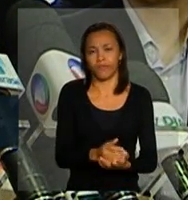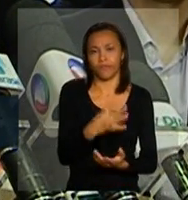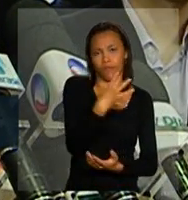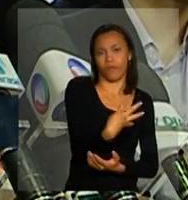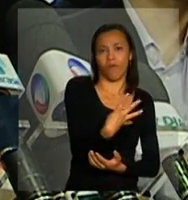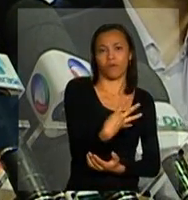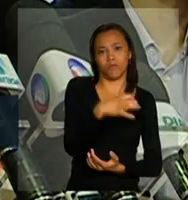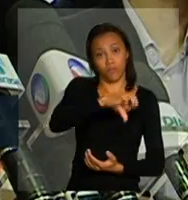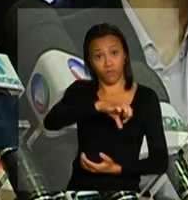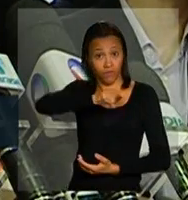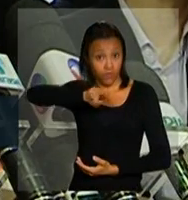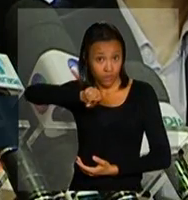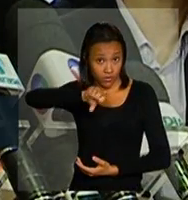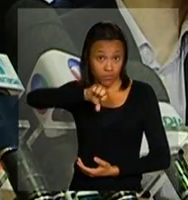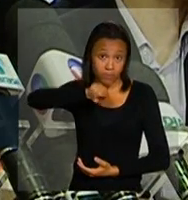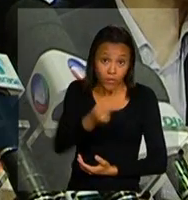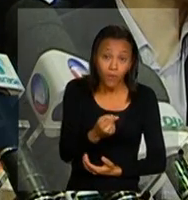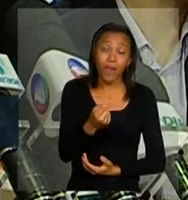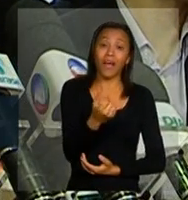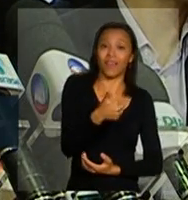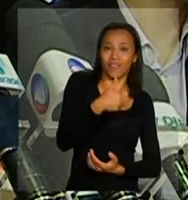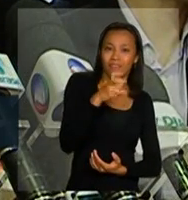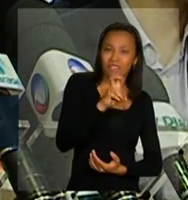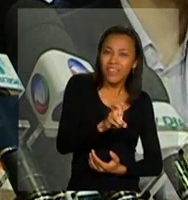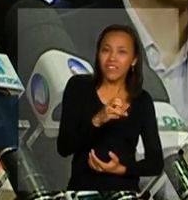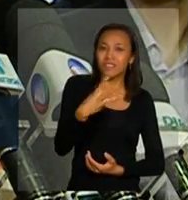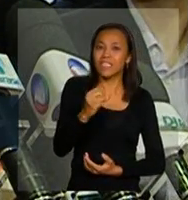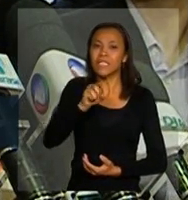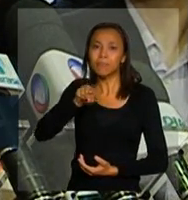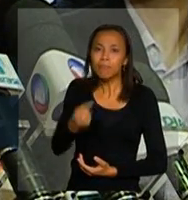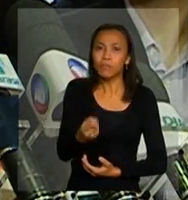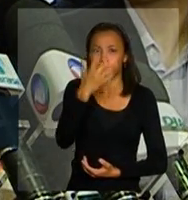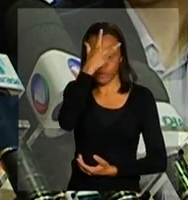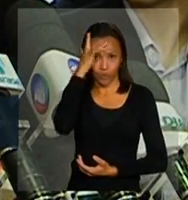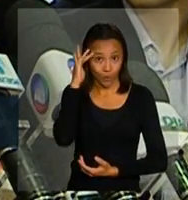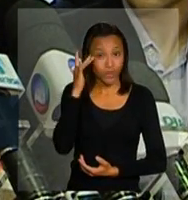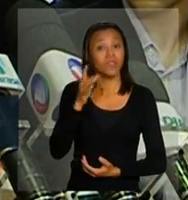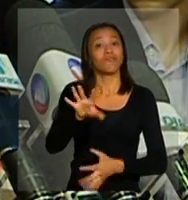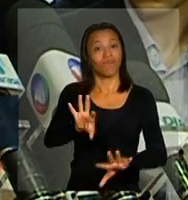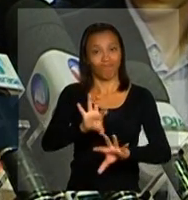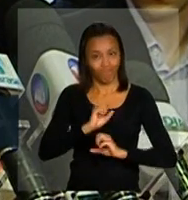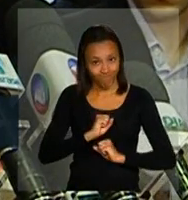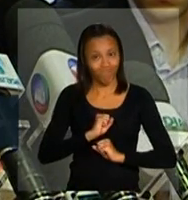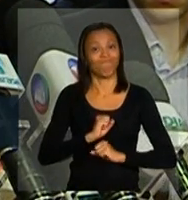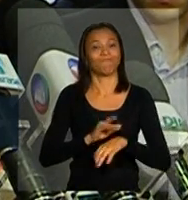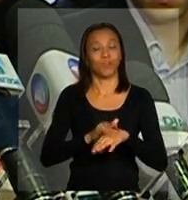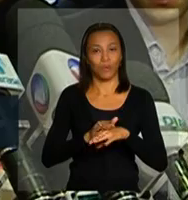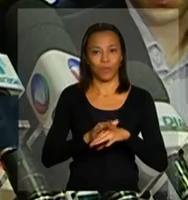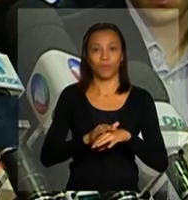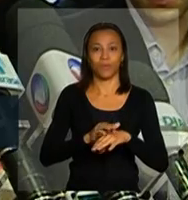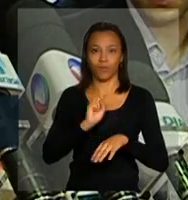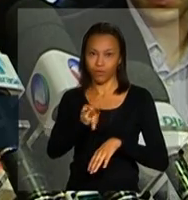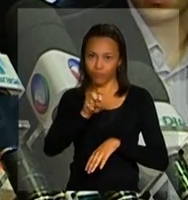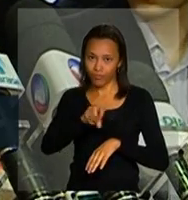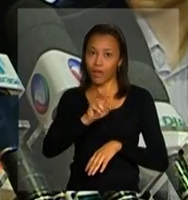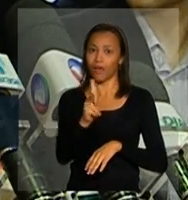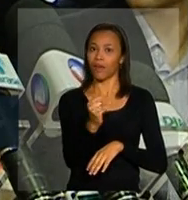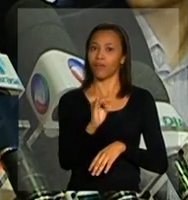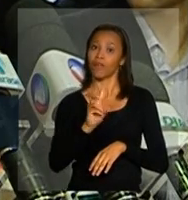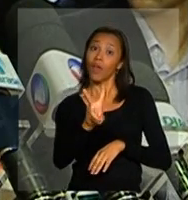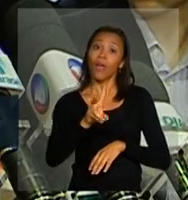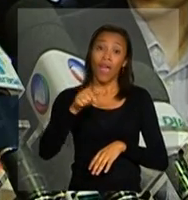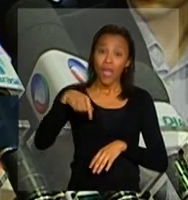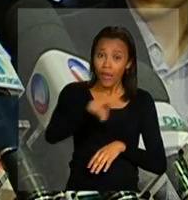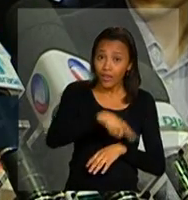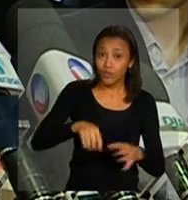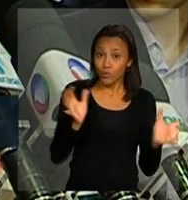490 mil a 530 mil brasileiros e brasileiras estão infectados pelo HIV. Dessa